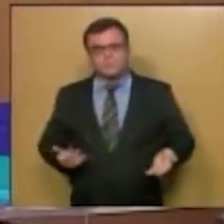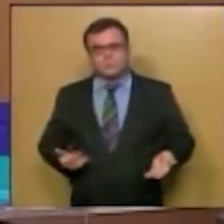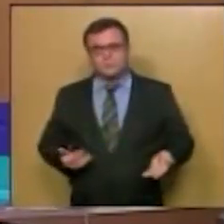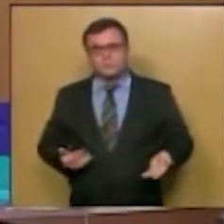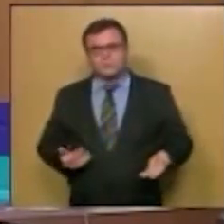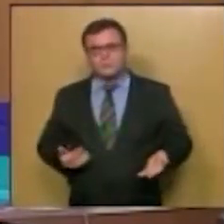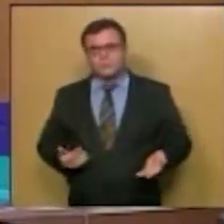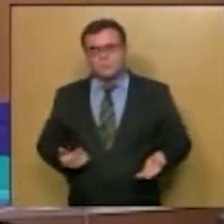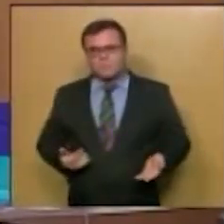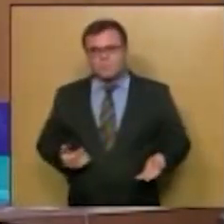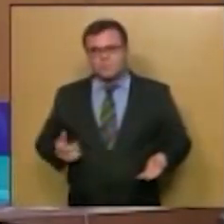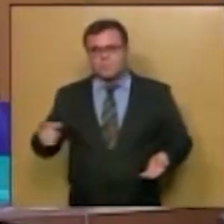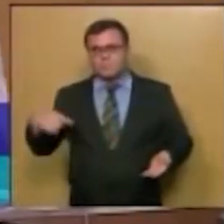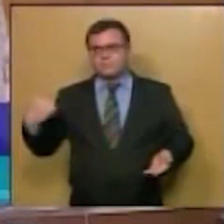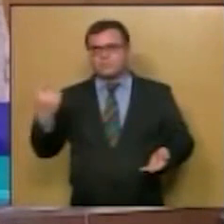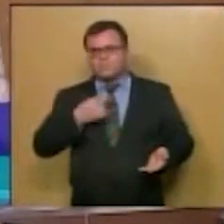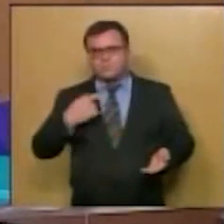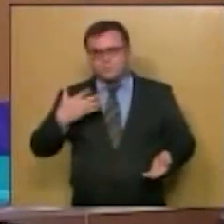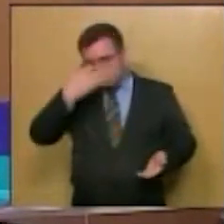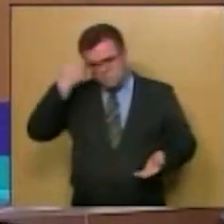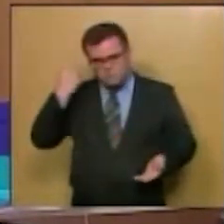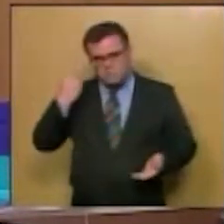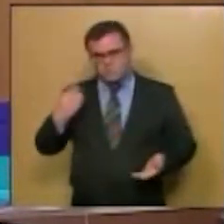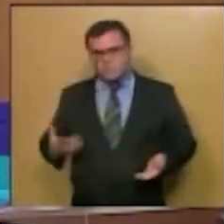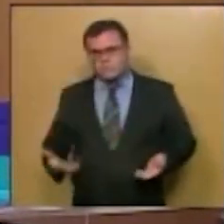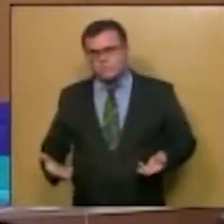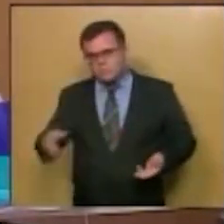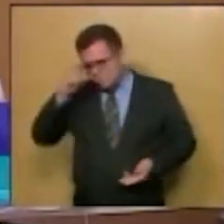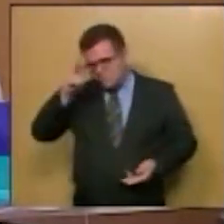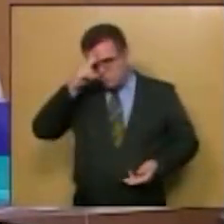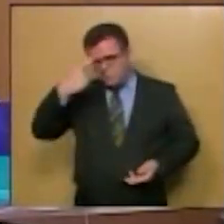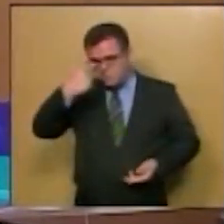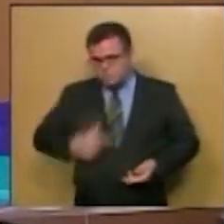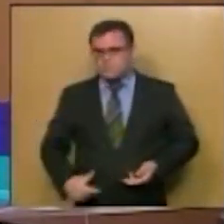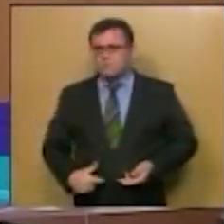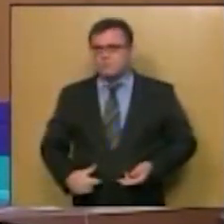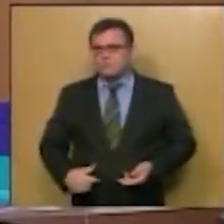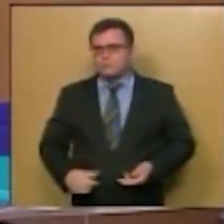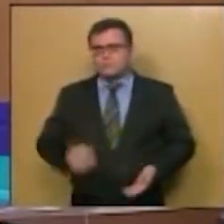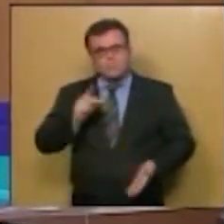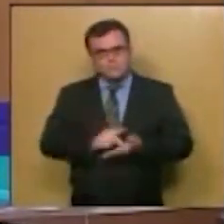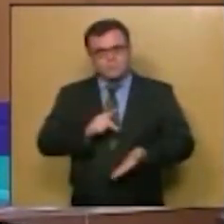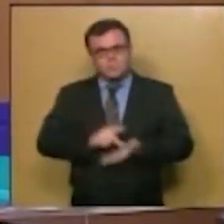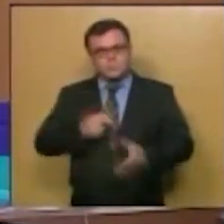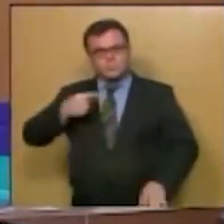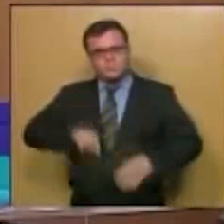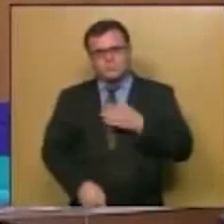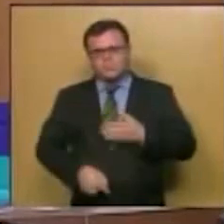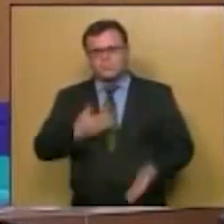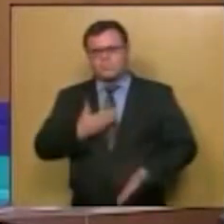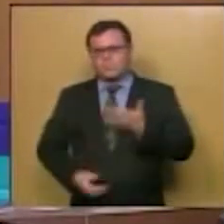passei pela árvore no esquecimento para lembrar quem sou eu quem se aliou quem se